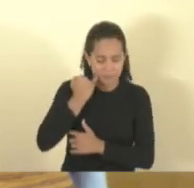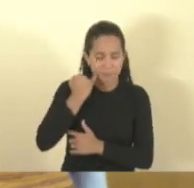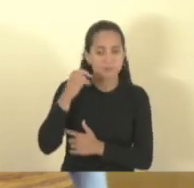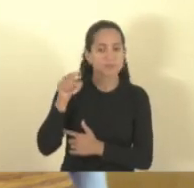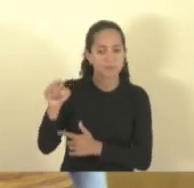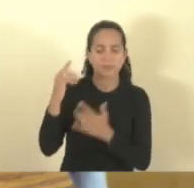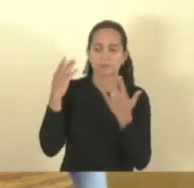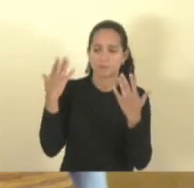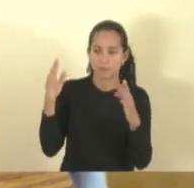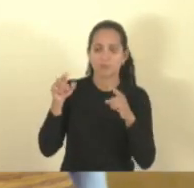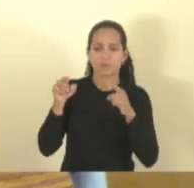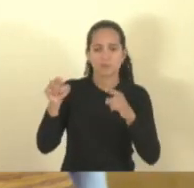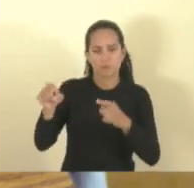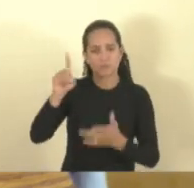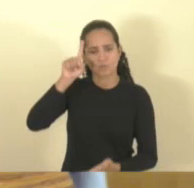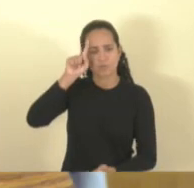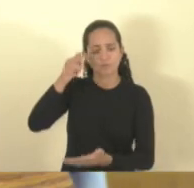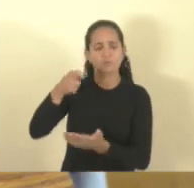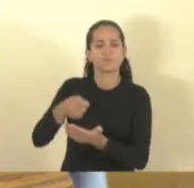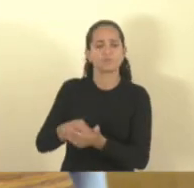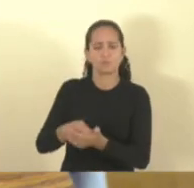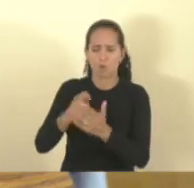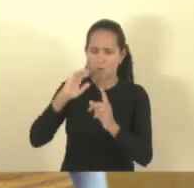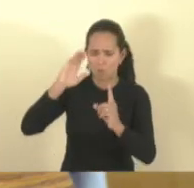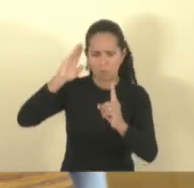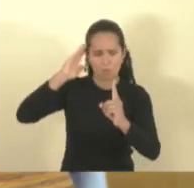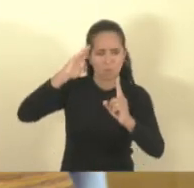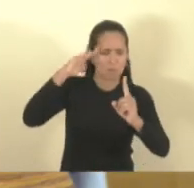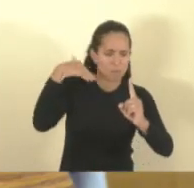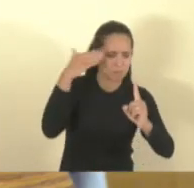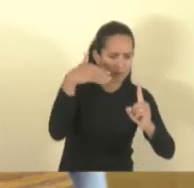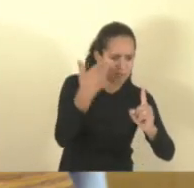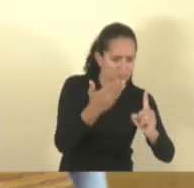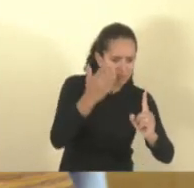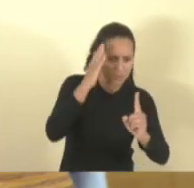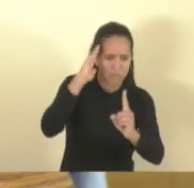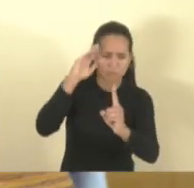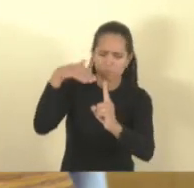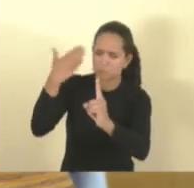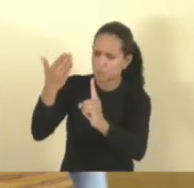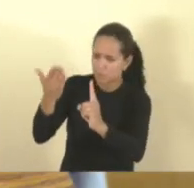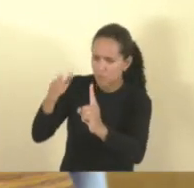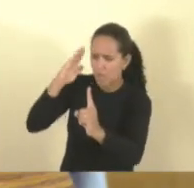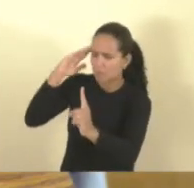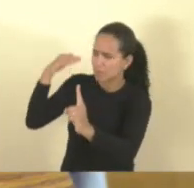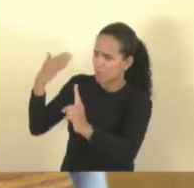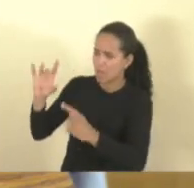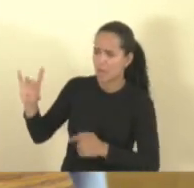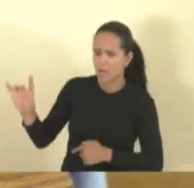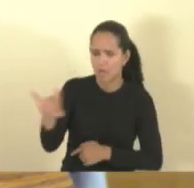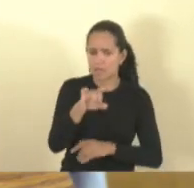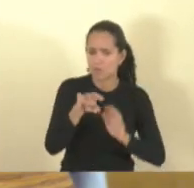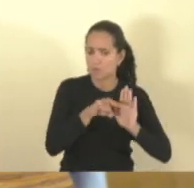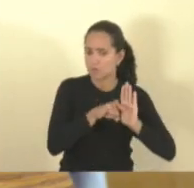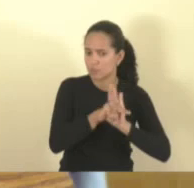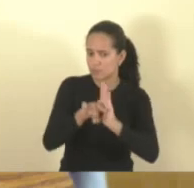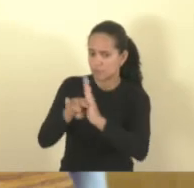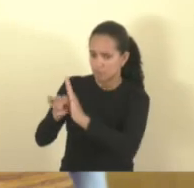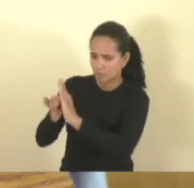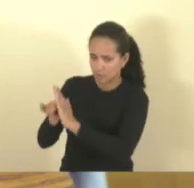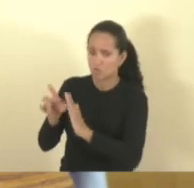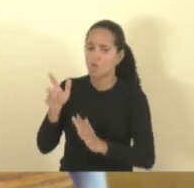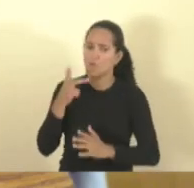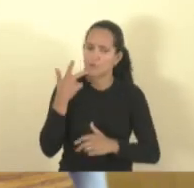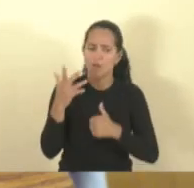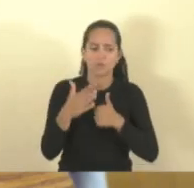Janete pela decisão de homenagear esses especialistas. E eu falo isso, Janete, com muito